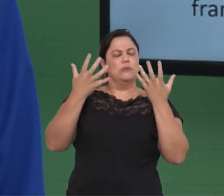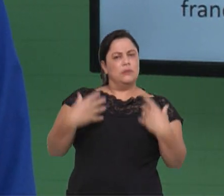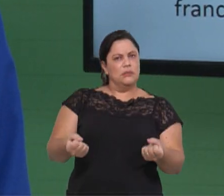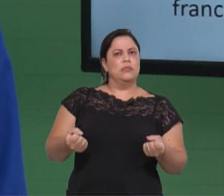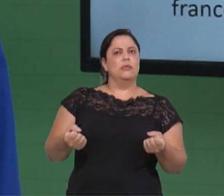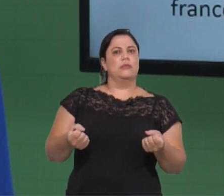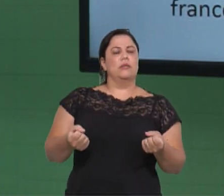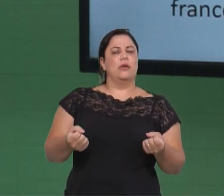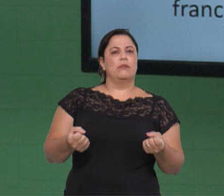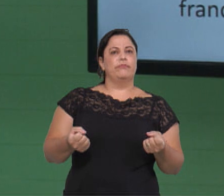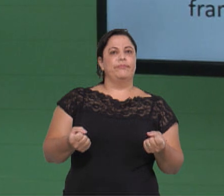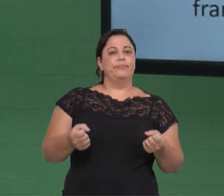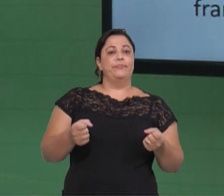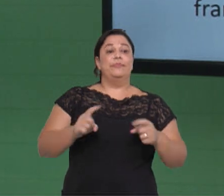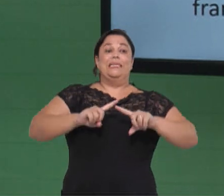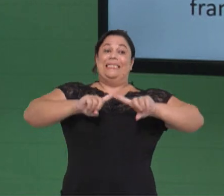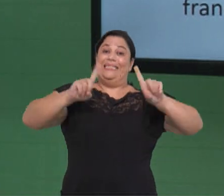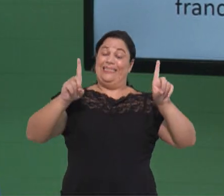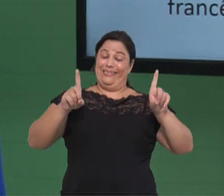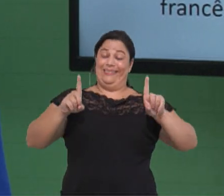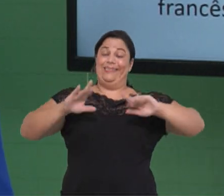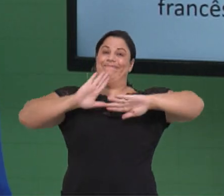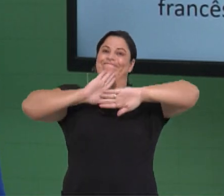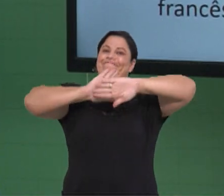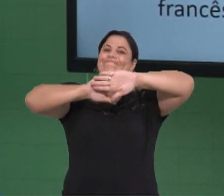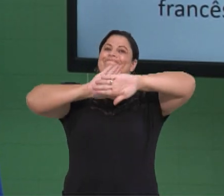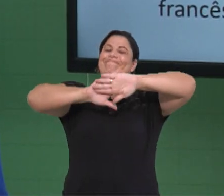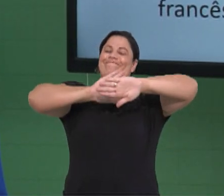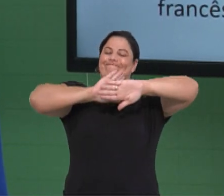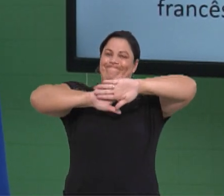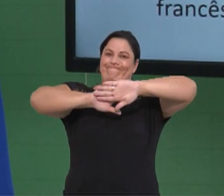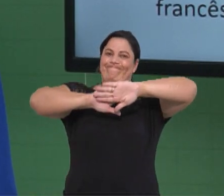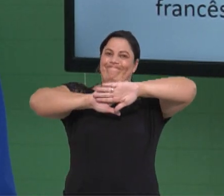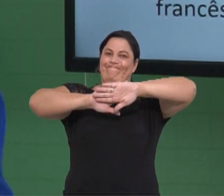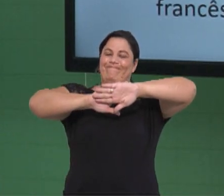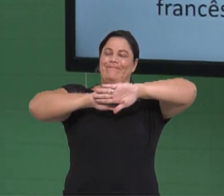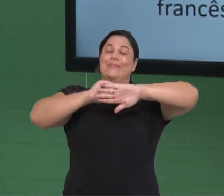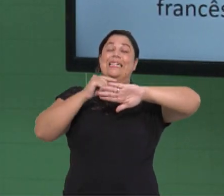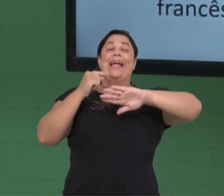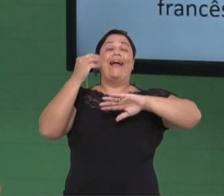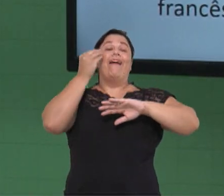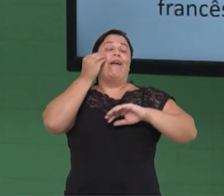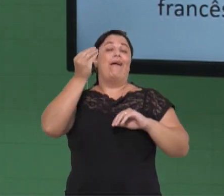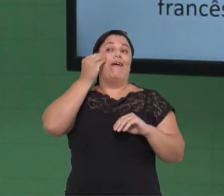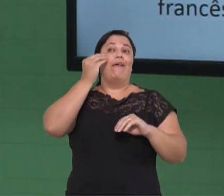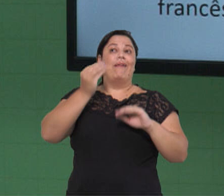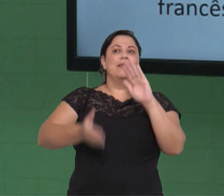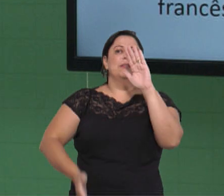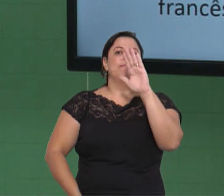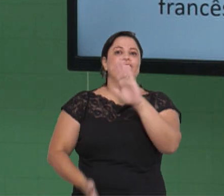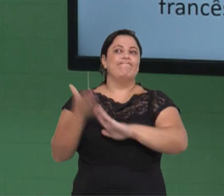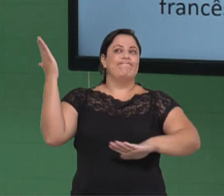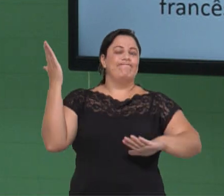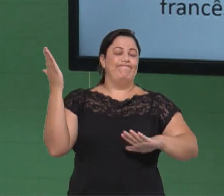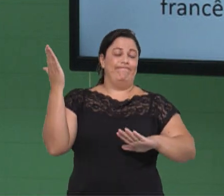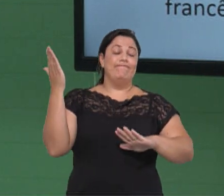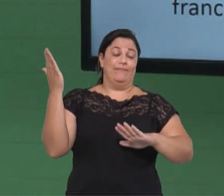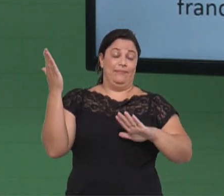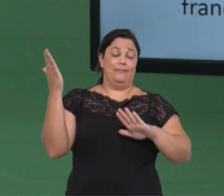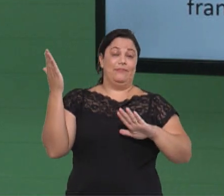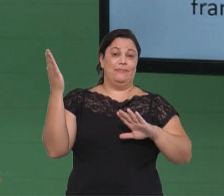a Constituição, porém, por trás, ele tenta a fuga para se organizar com as nações